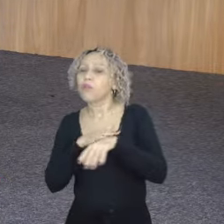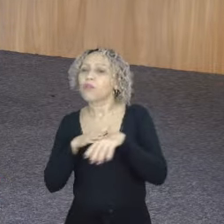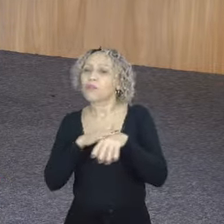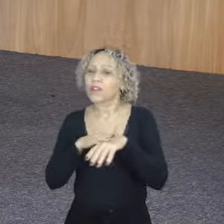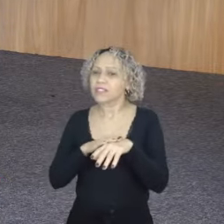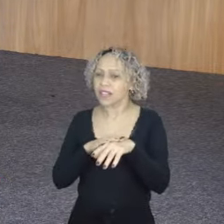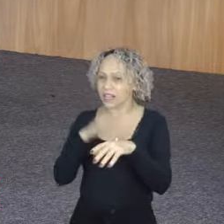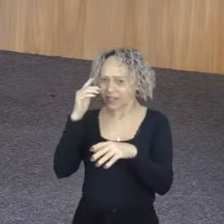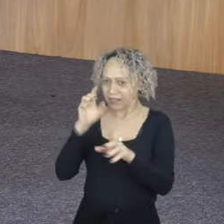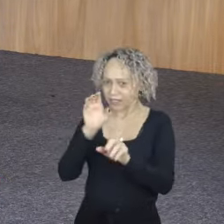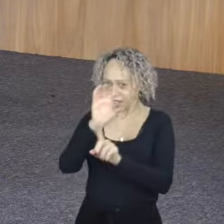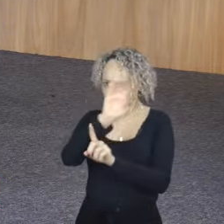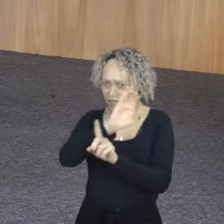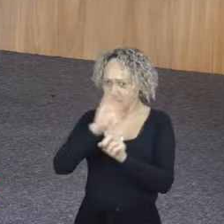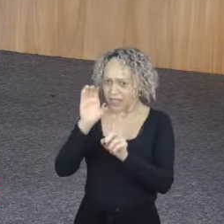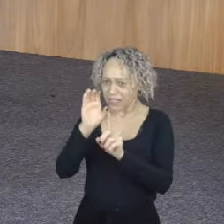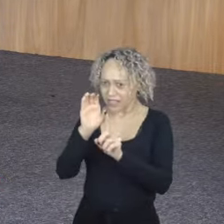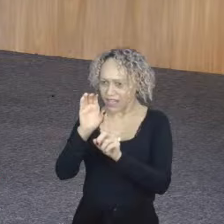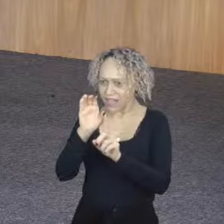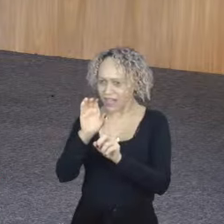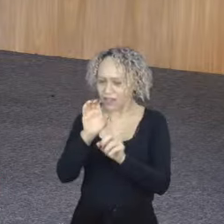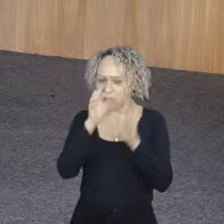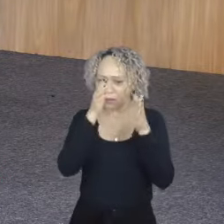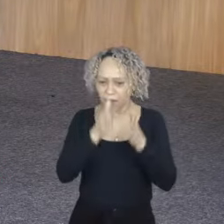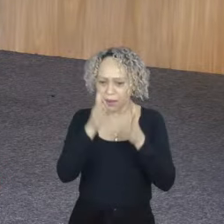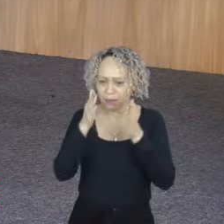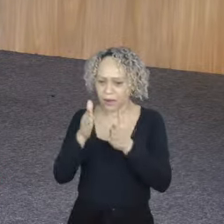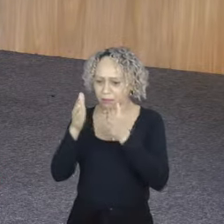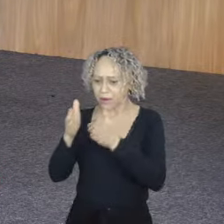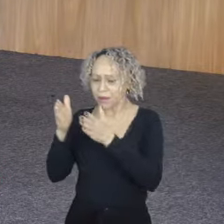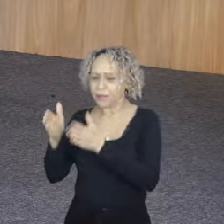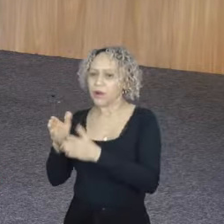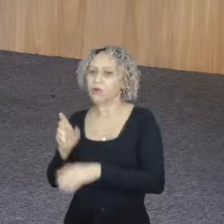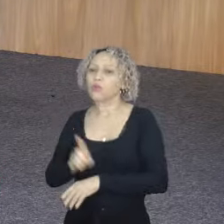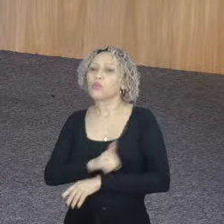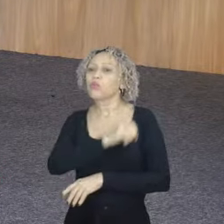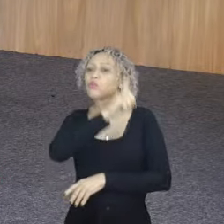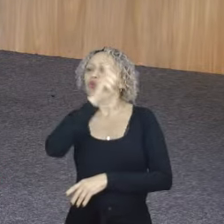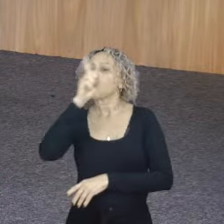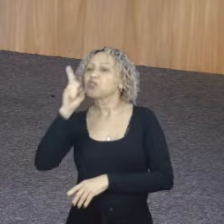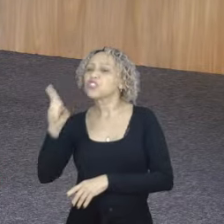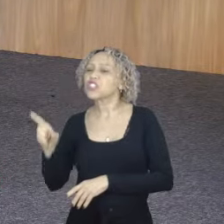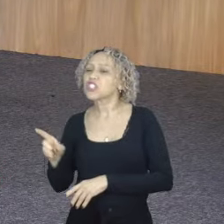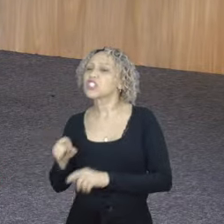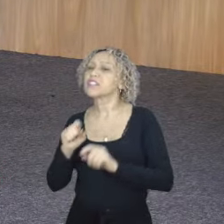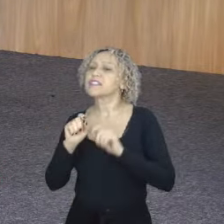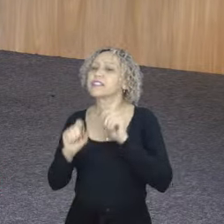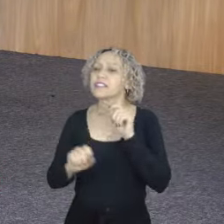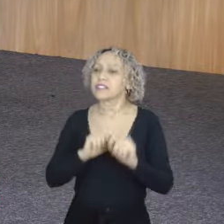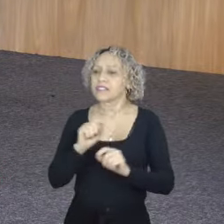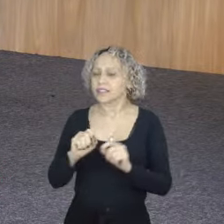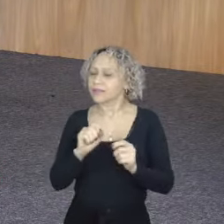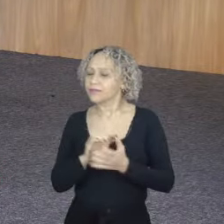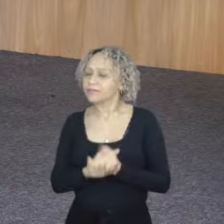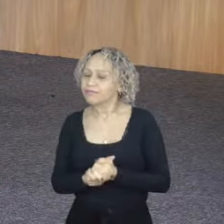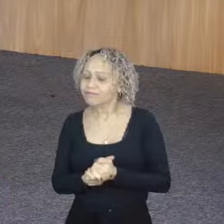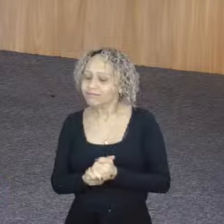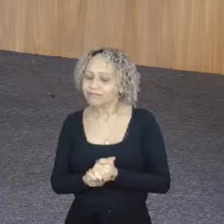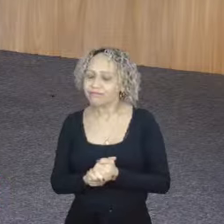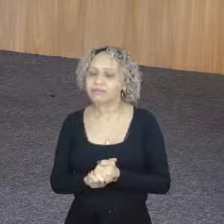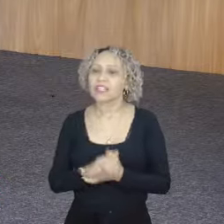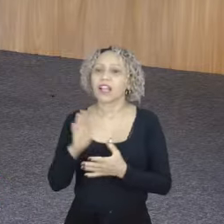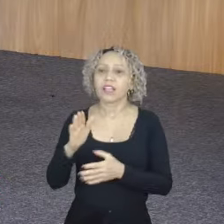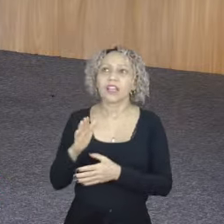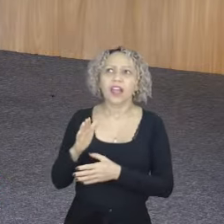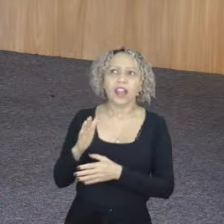né? Para depois a gente entrar nas resoluções propriamente ditas também. Aliás, super importantes, a gente adiantou um pouquinho na sua outra